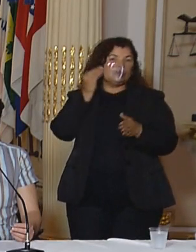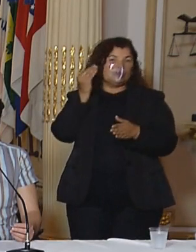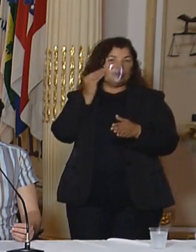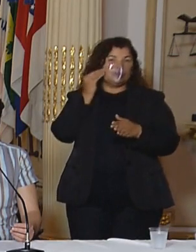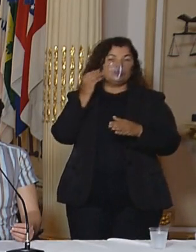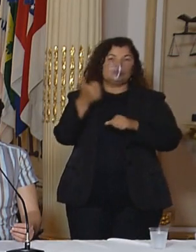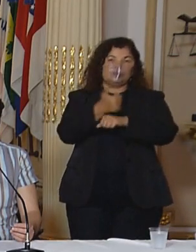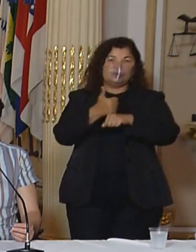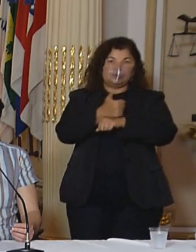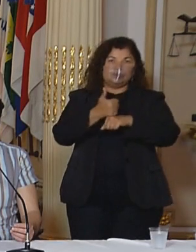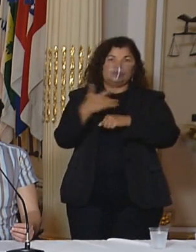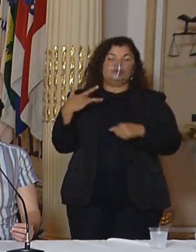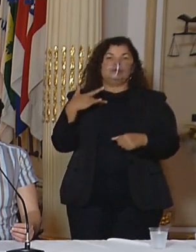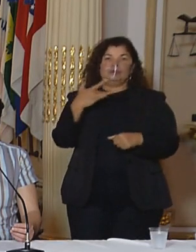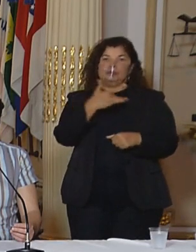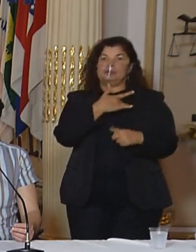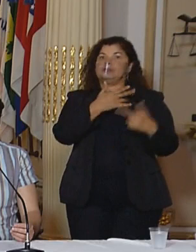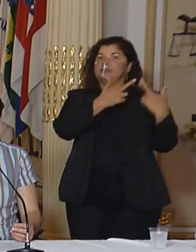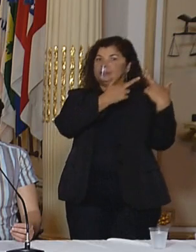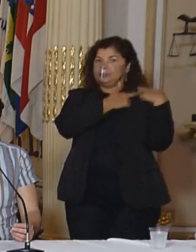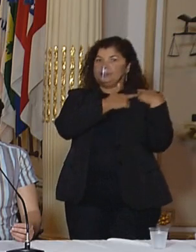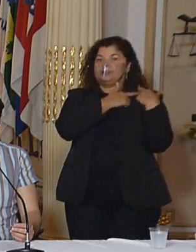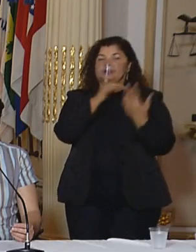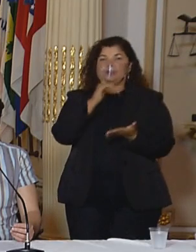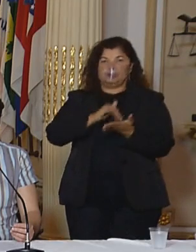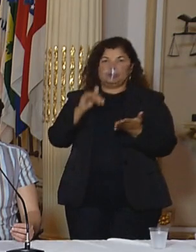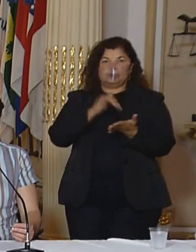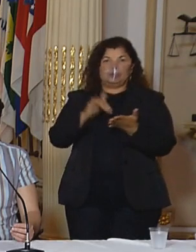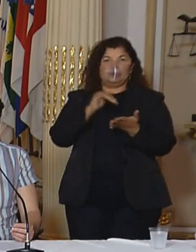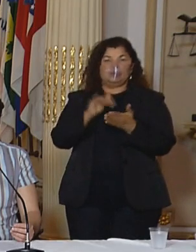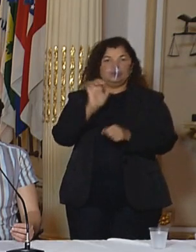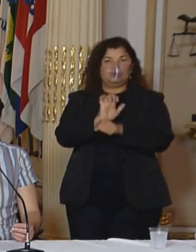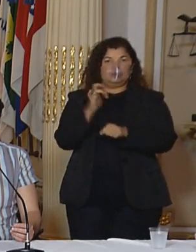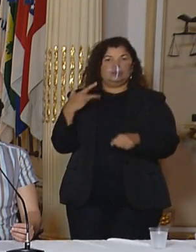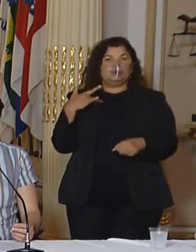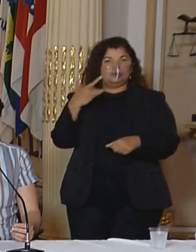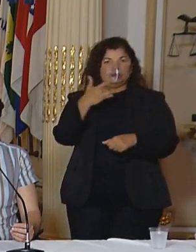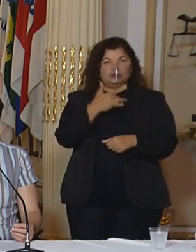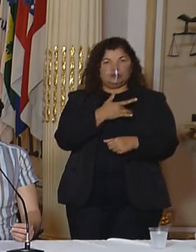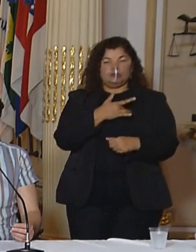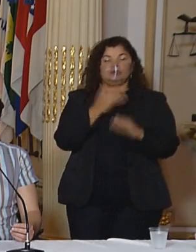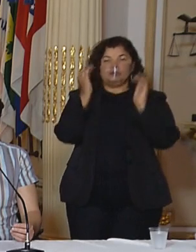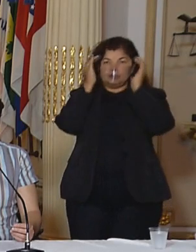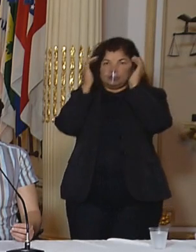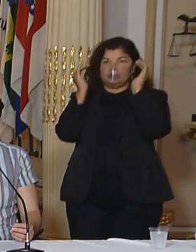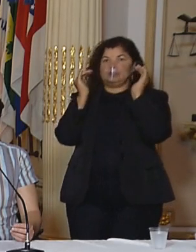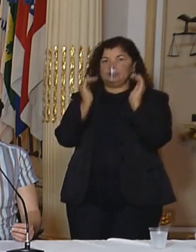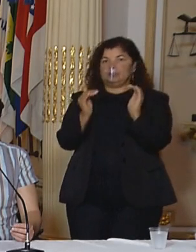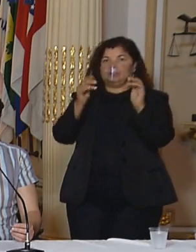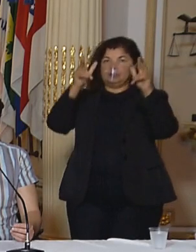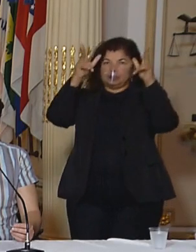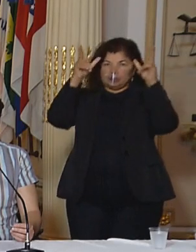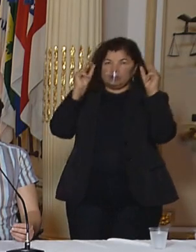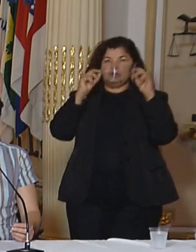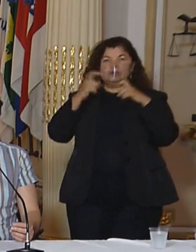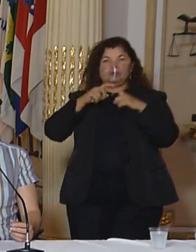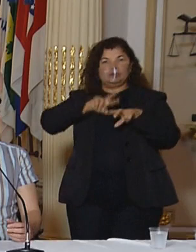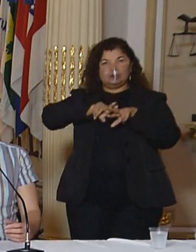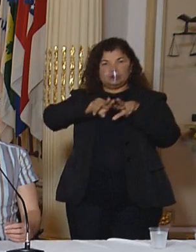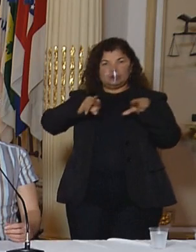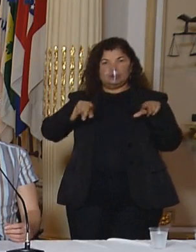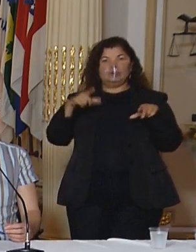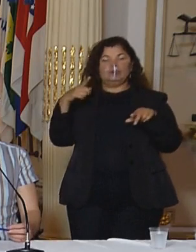é um compromisso da Secretaria Estadual de Saúde do Governo de Pernambuco, em respeito aos profissionais, nós já registramos